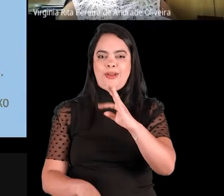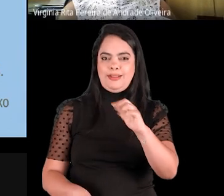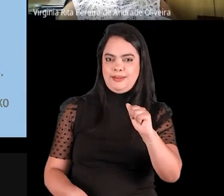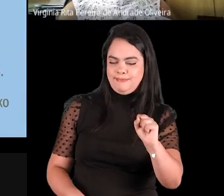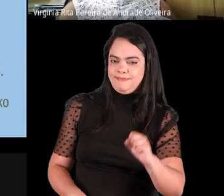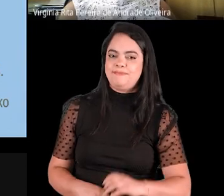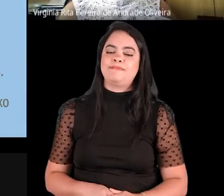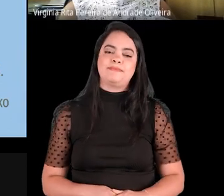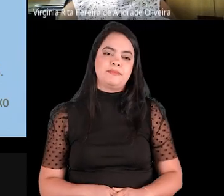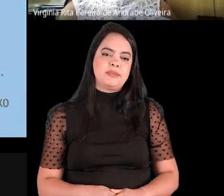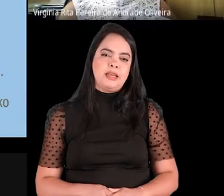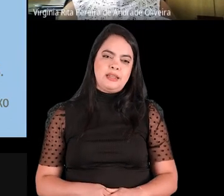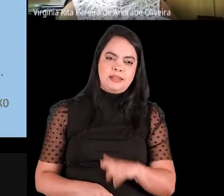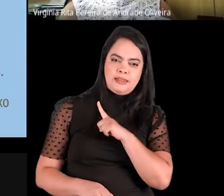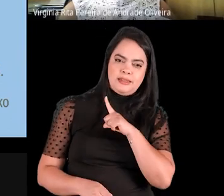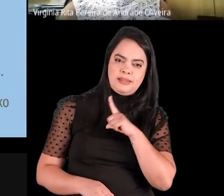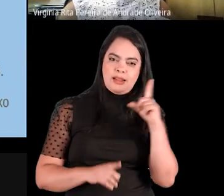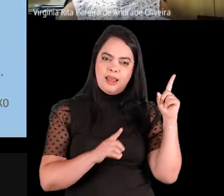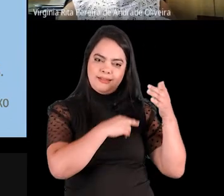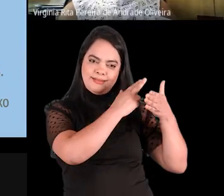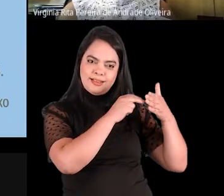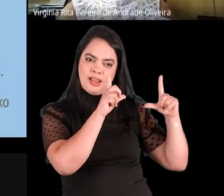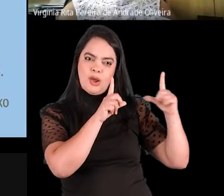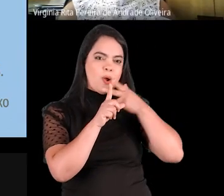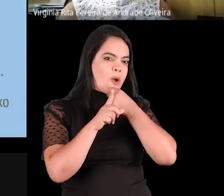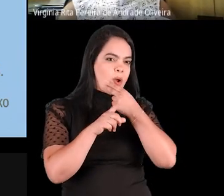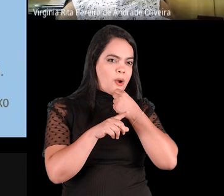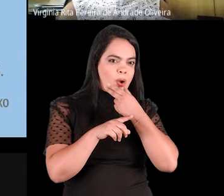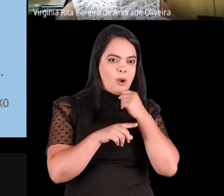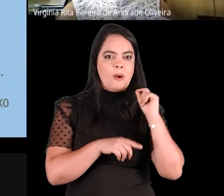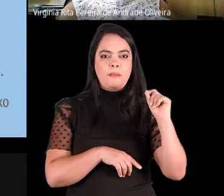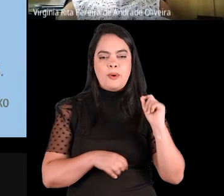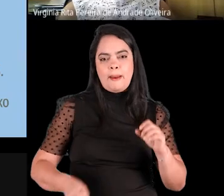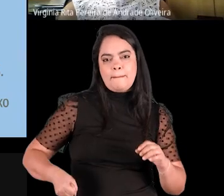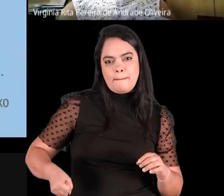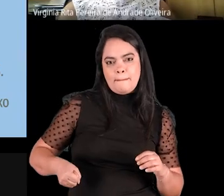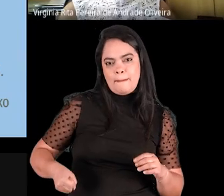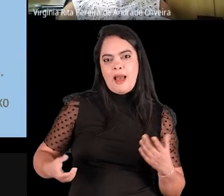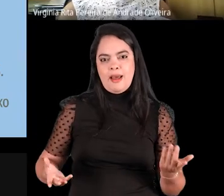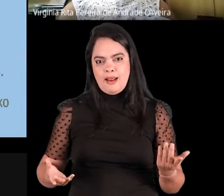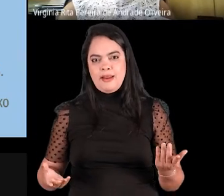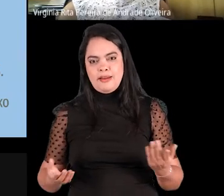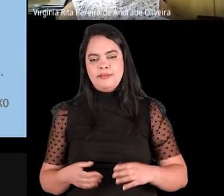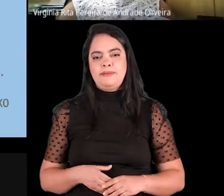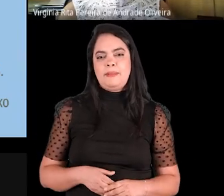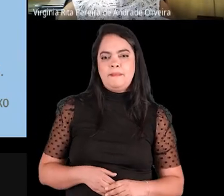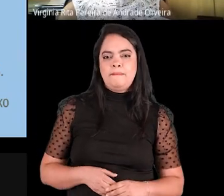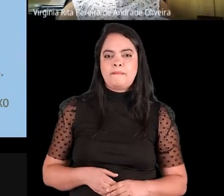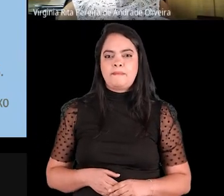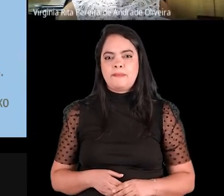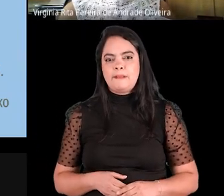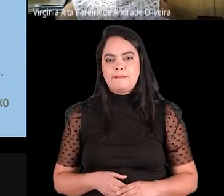sua mala na mão e um balão de fala com a escrita. Cumpri a lei de cotas. Agora mostre sua